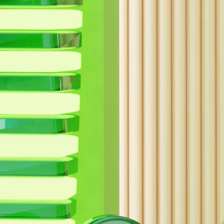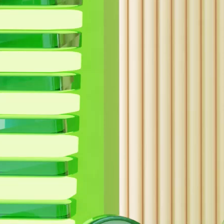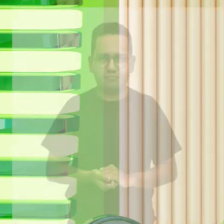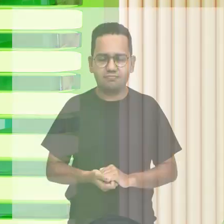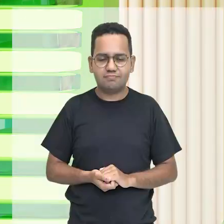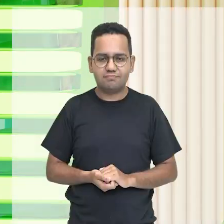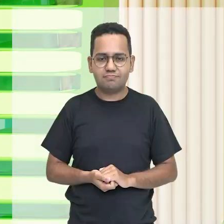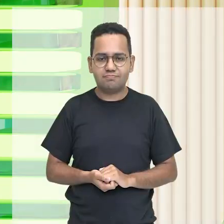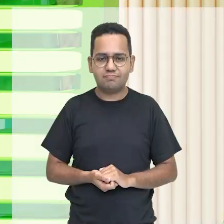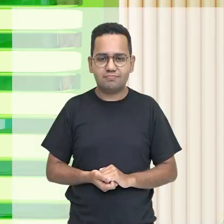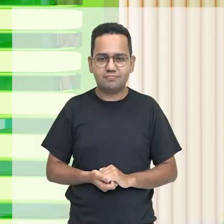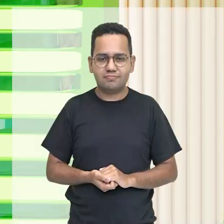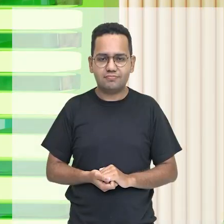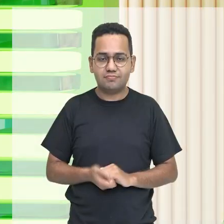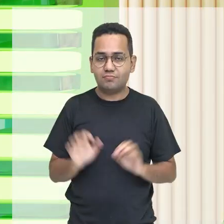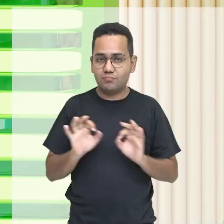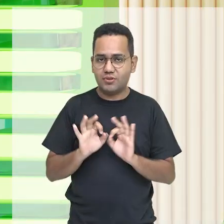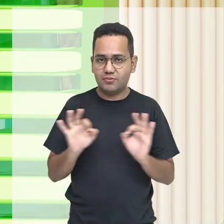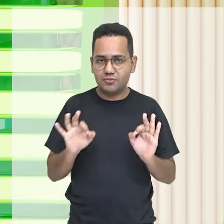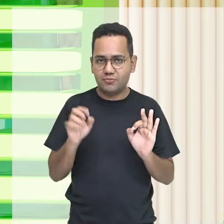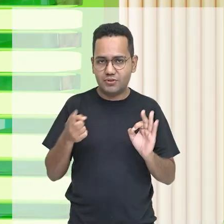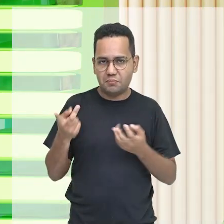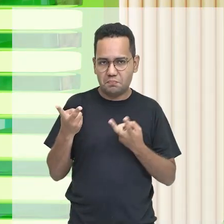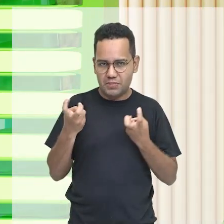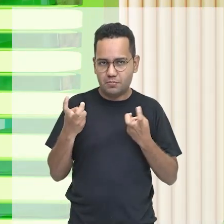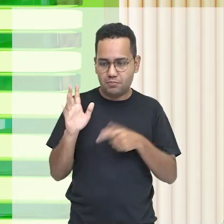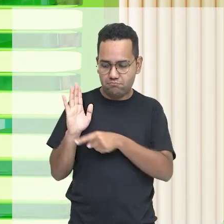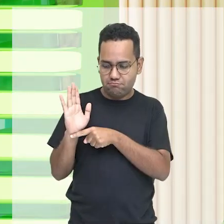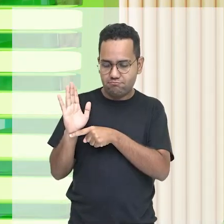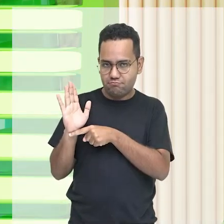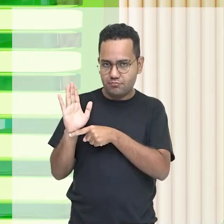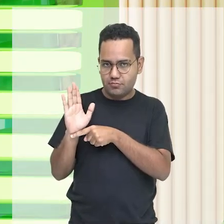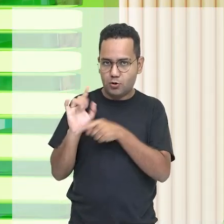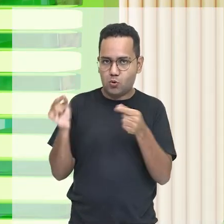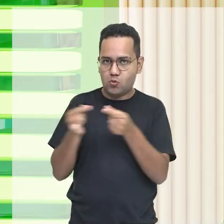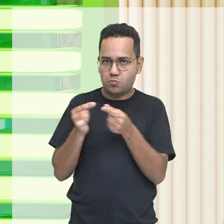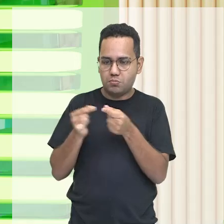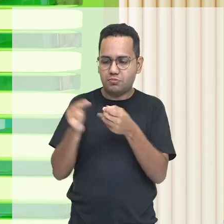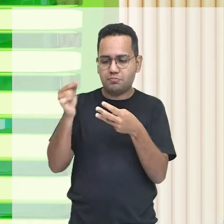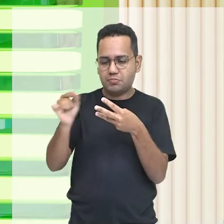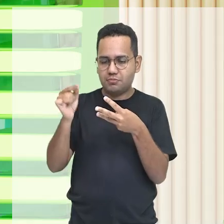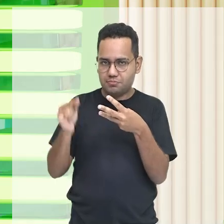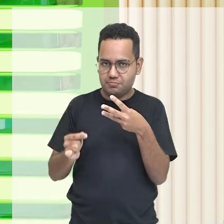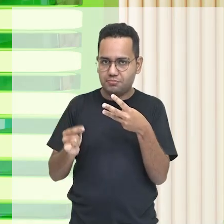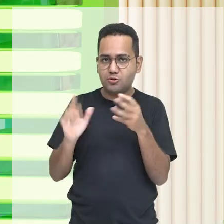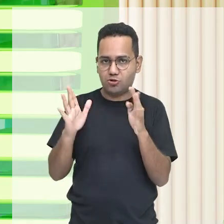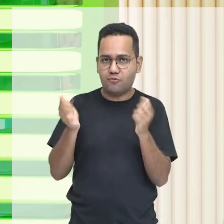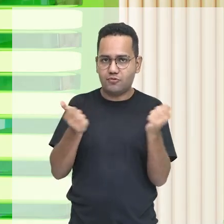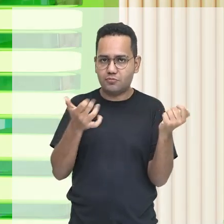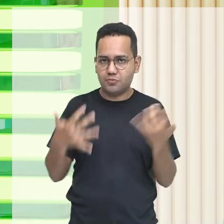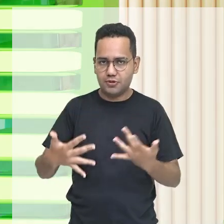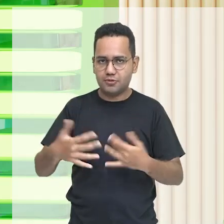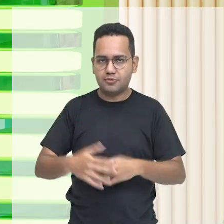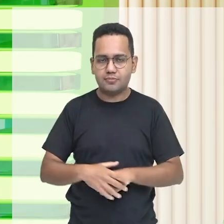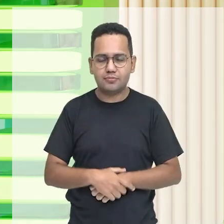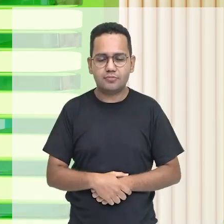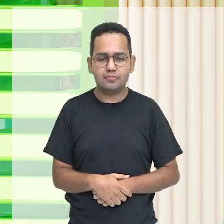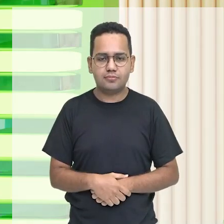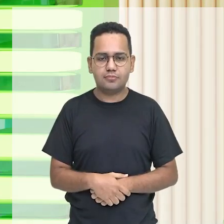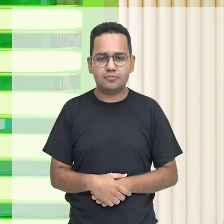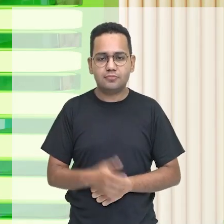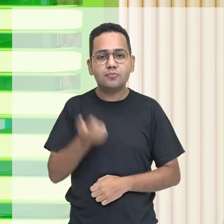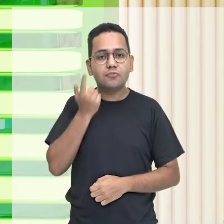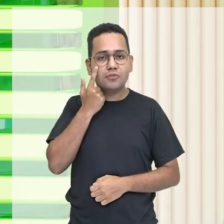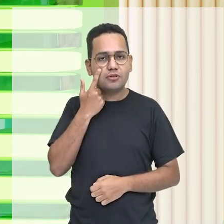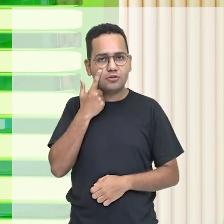Muito bem, pessoal. Fizemos aí esta animação com base no que foi falado aí sobre os processos.